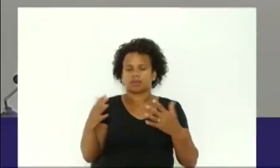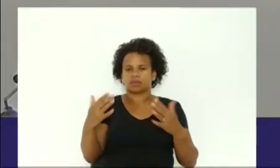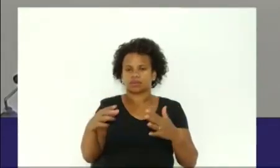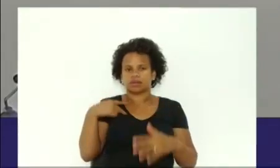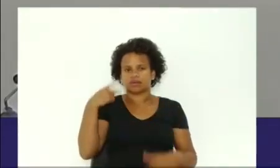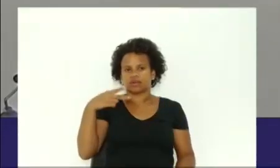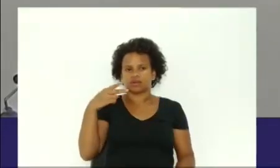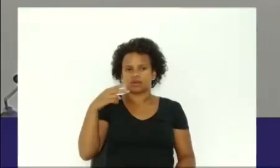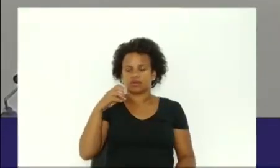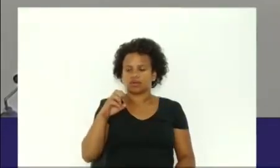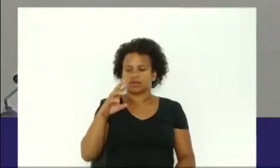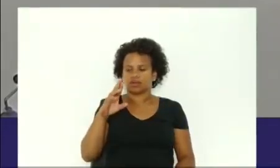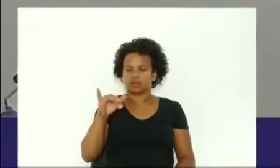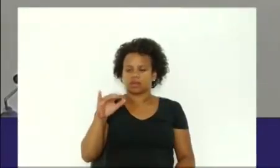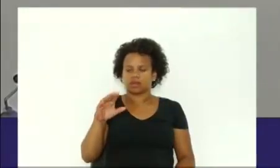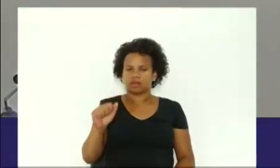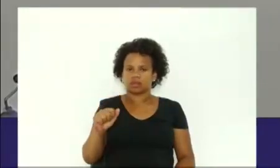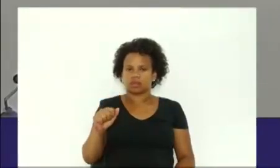Liga do Bem.